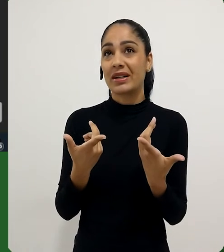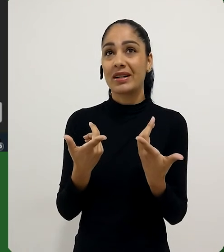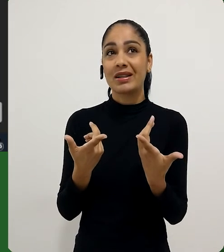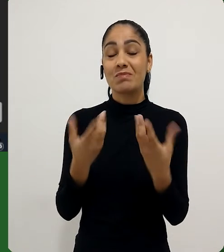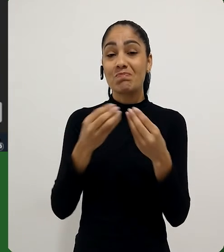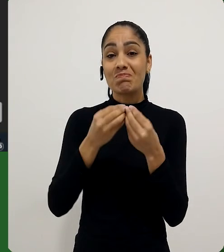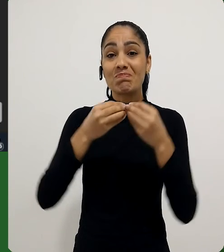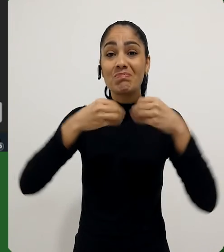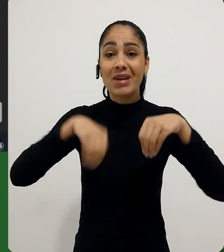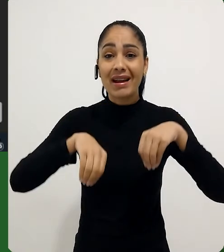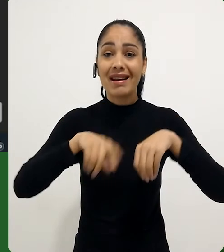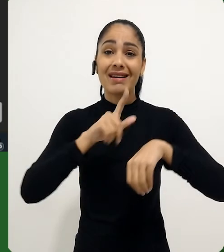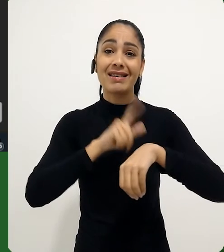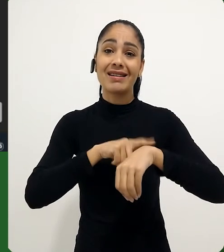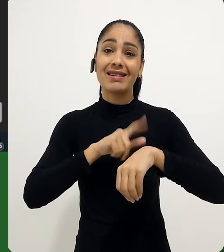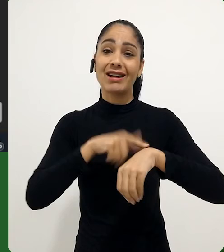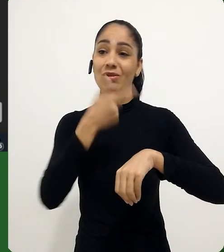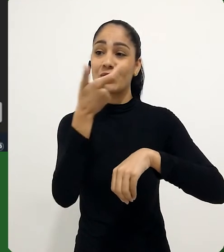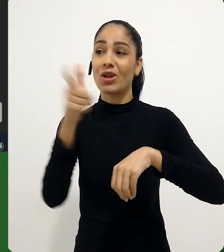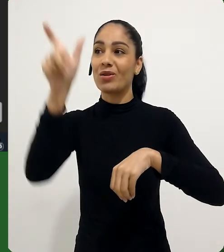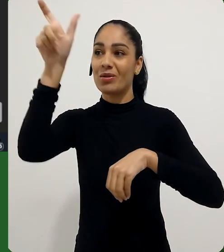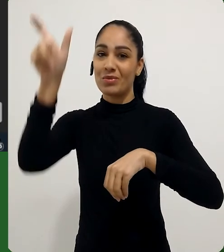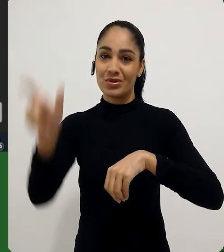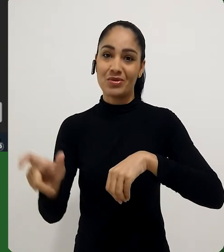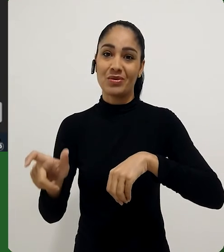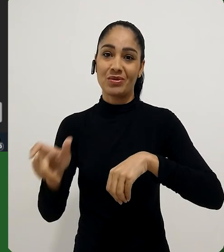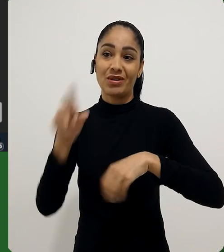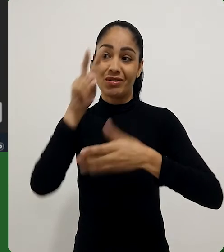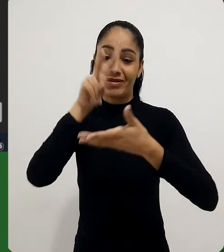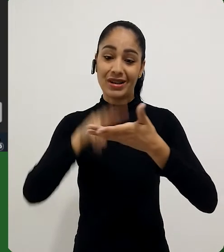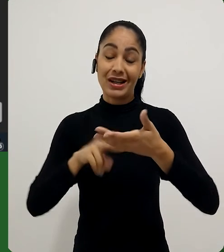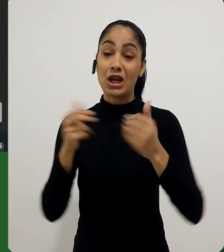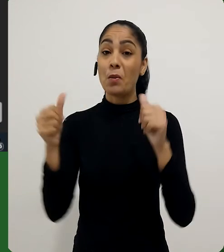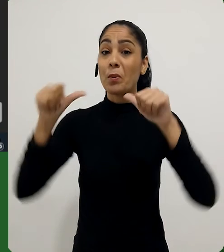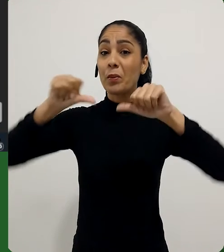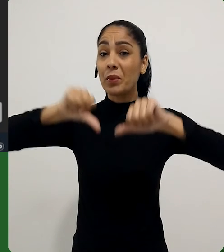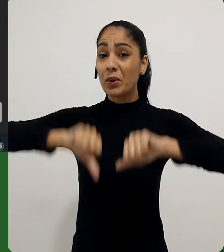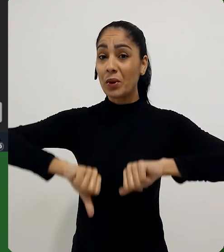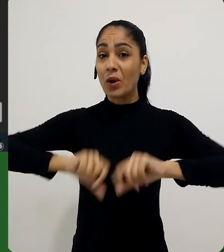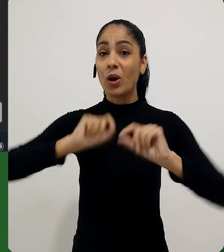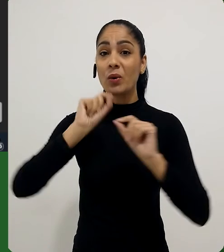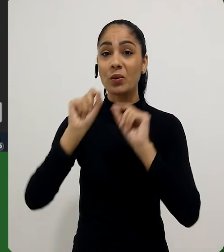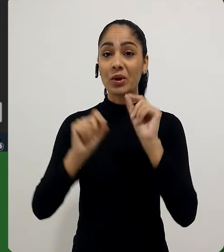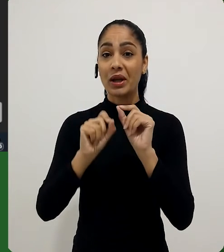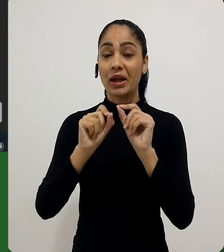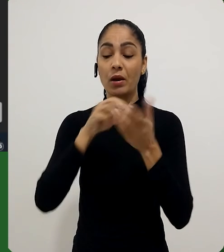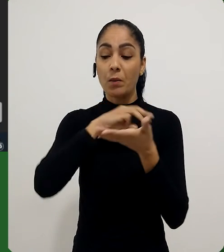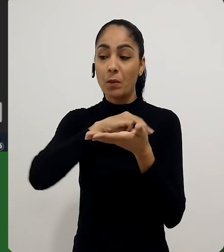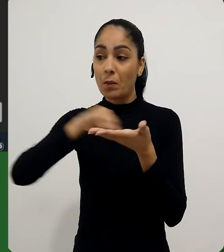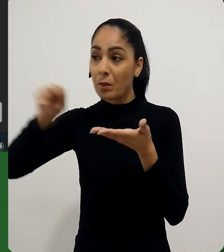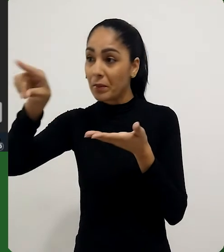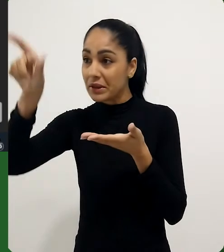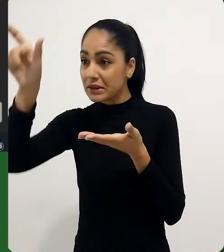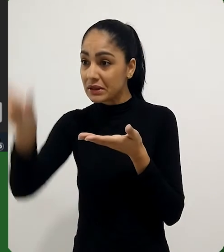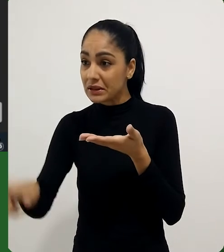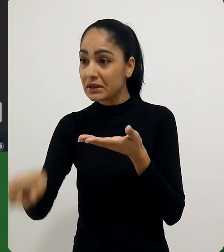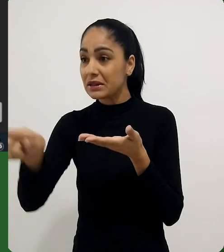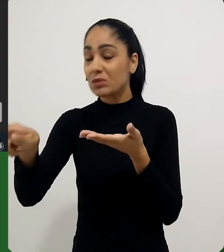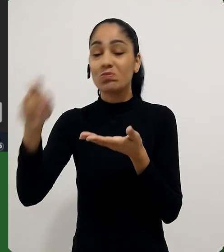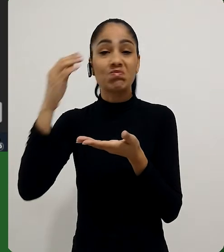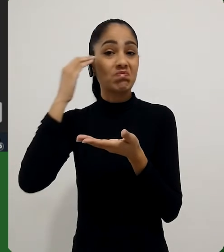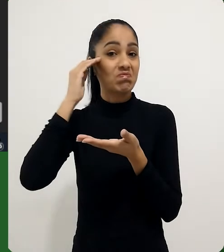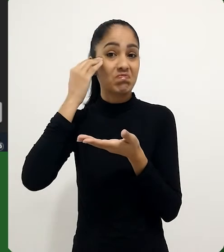Isso faz uma perda de tempo muito grande, né? Ou pior ainda, você manda